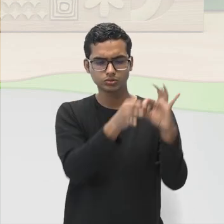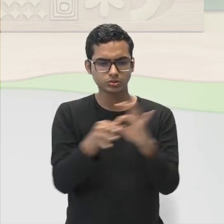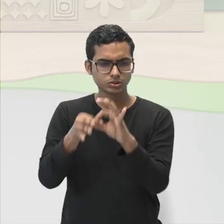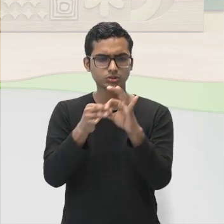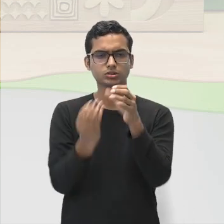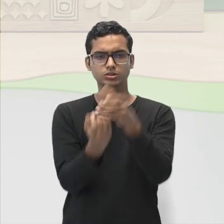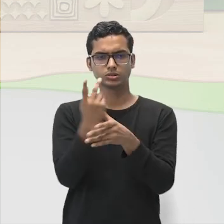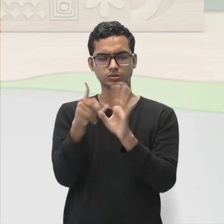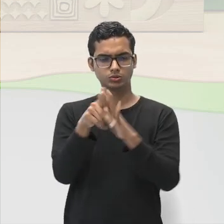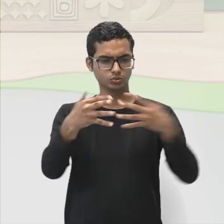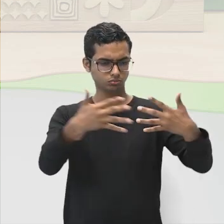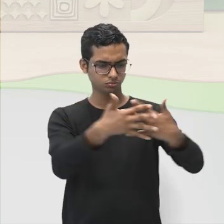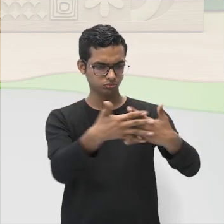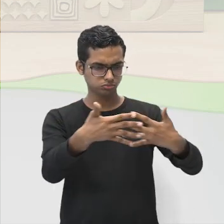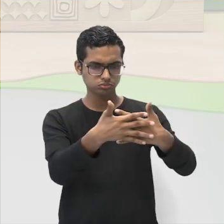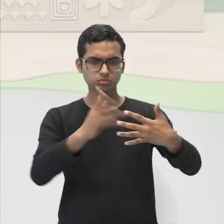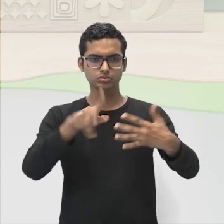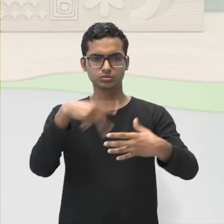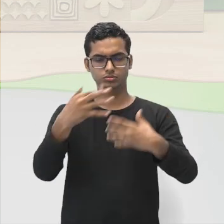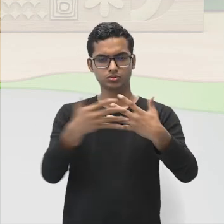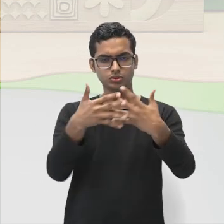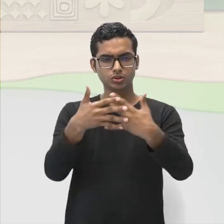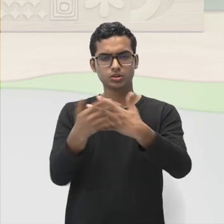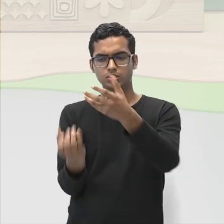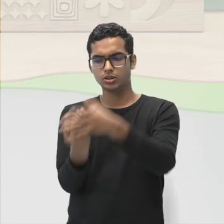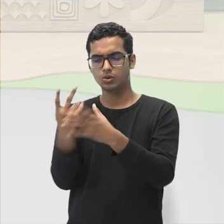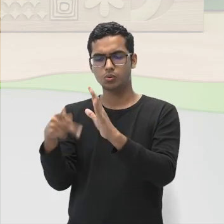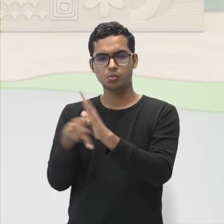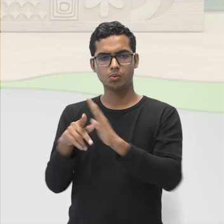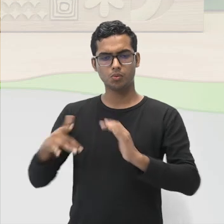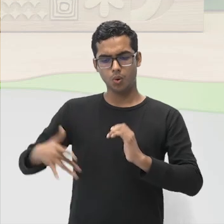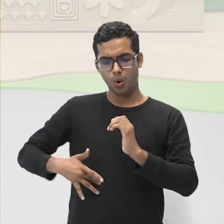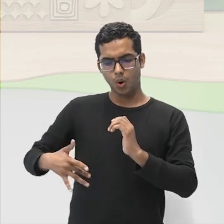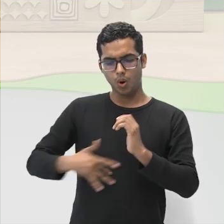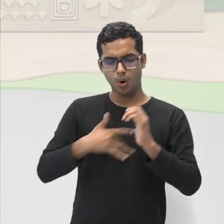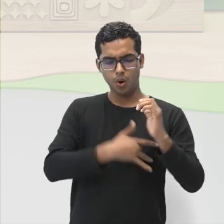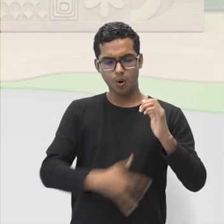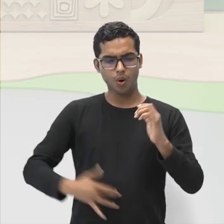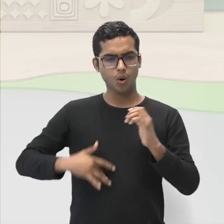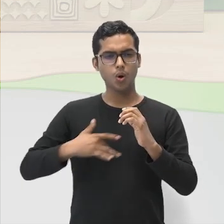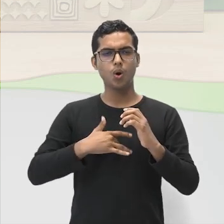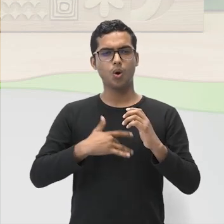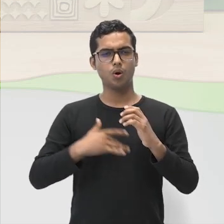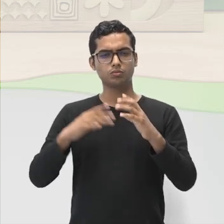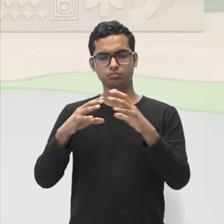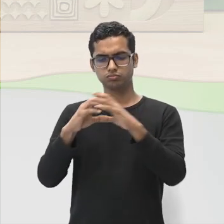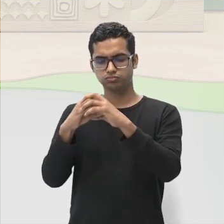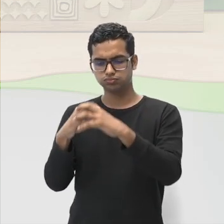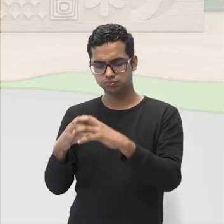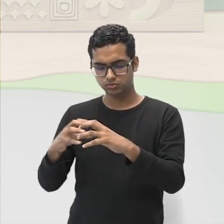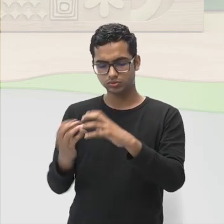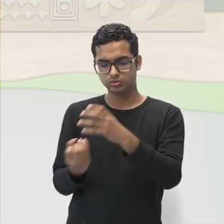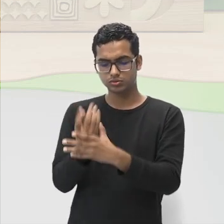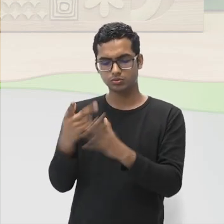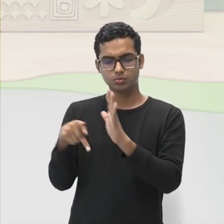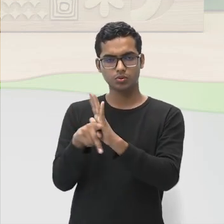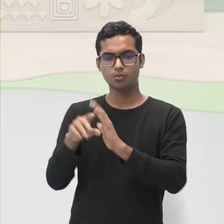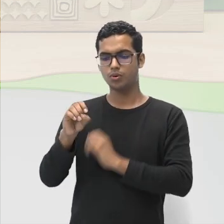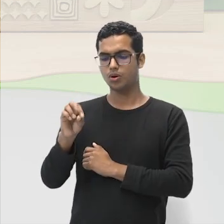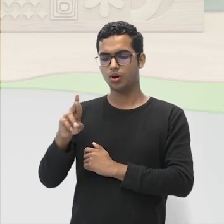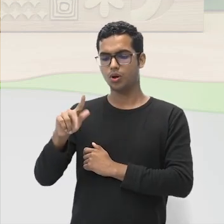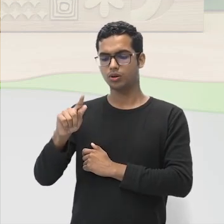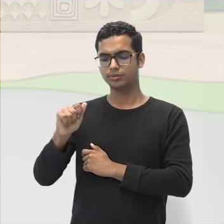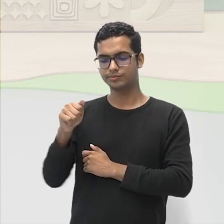os tecidos vão compor os órgãos vão se unir para executar